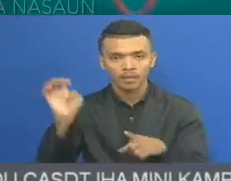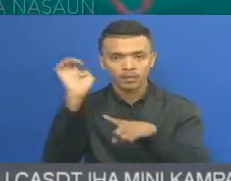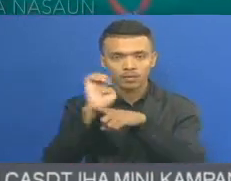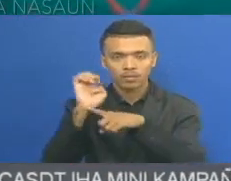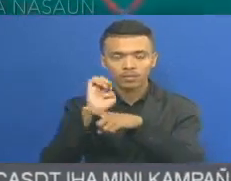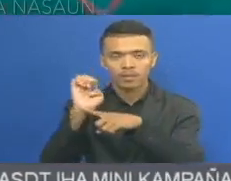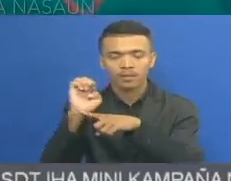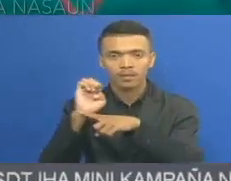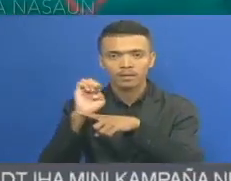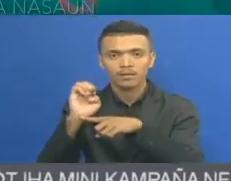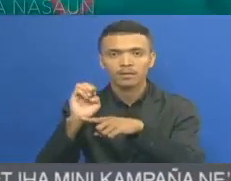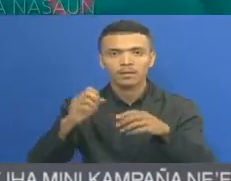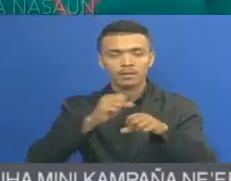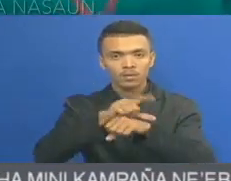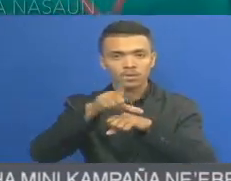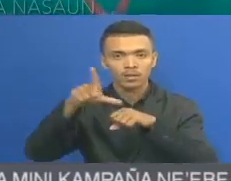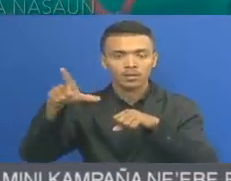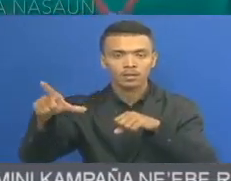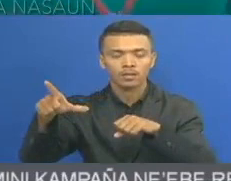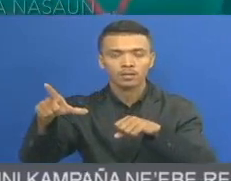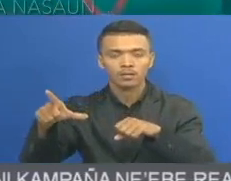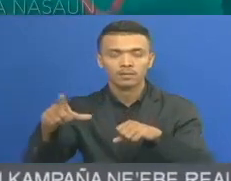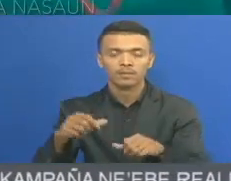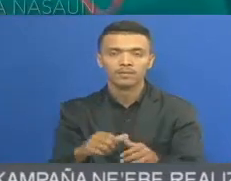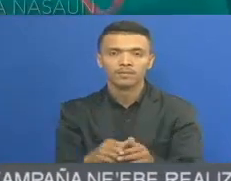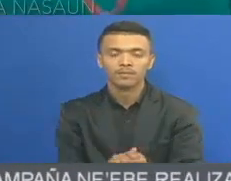economia, social,